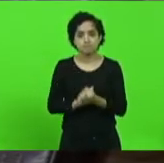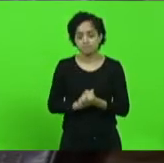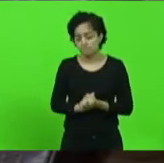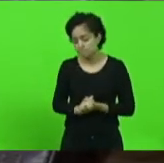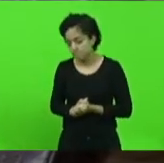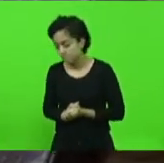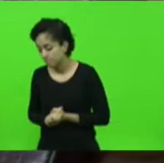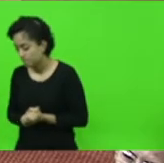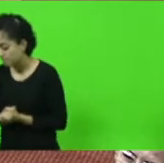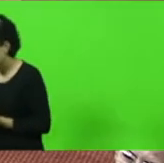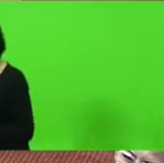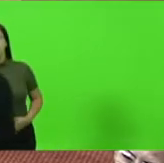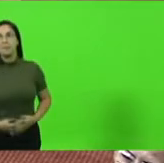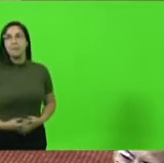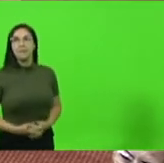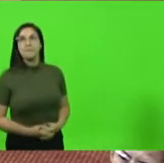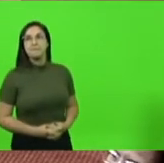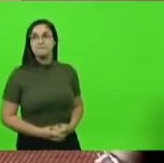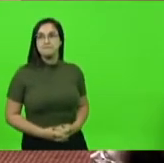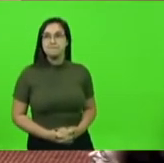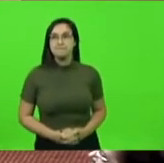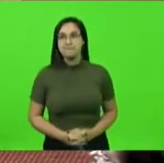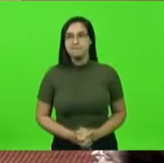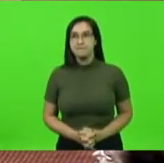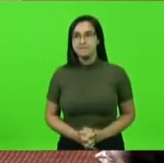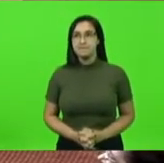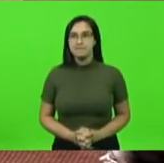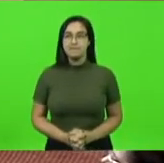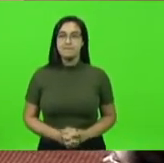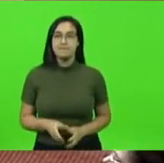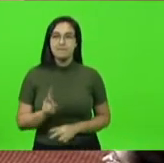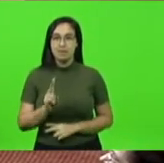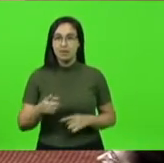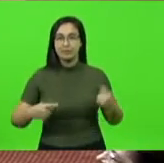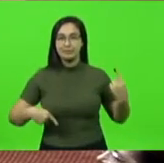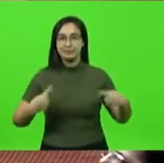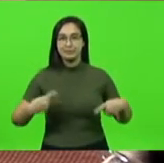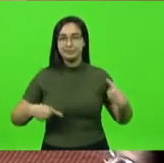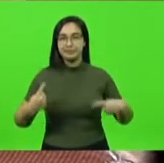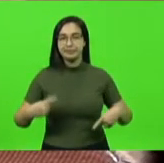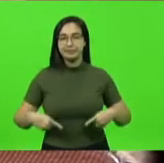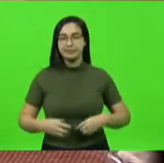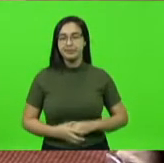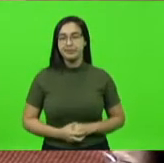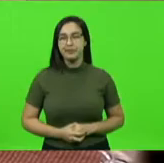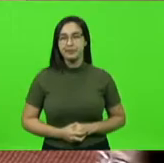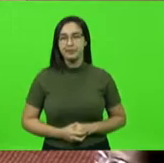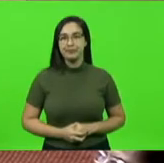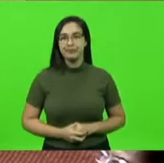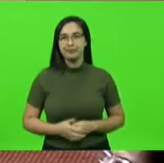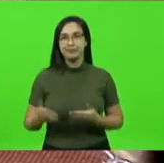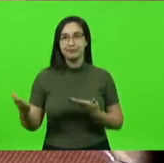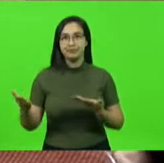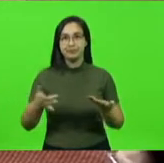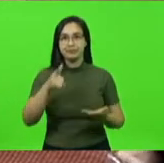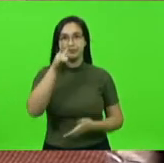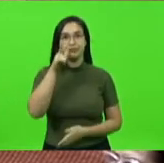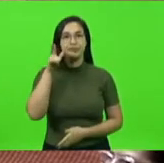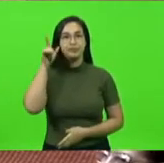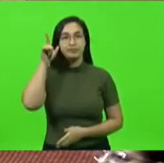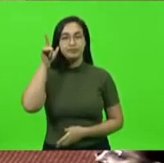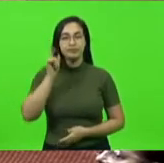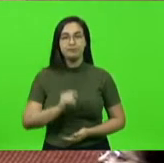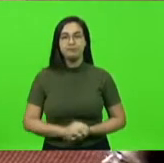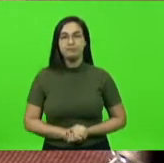Obrigada. A matéria continua em discussão. Senhor presidente. Para discutir a matéria, com a palavra o deputado Laércio Schuster. Só para